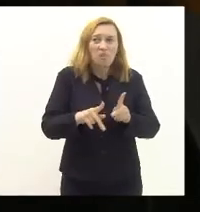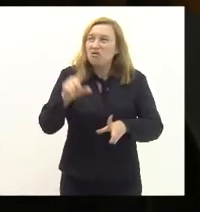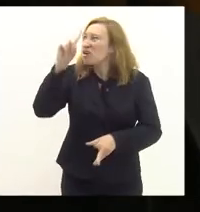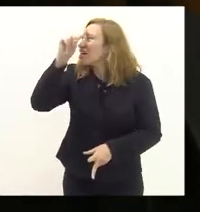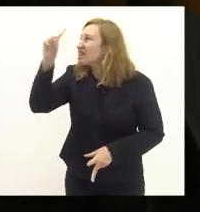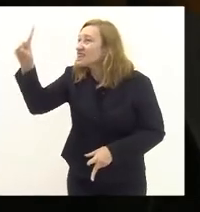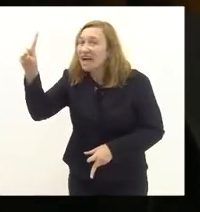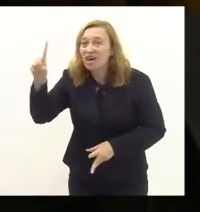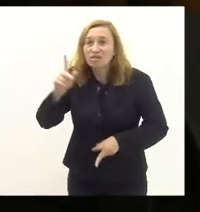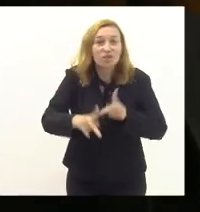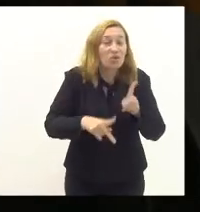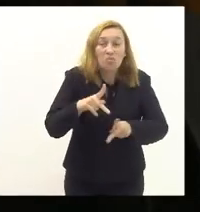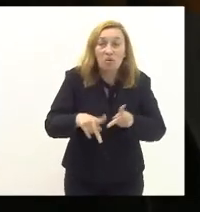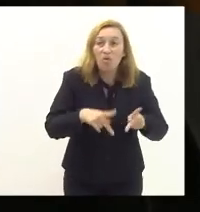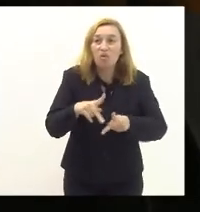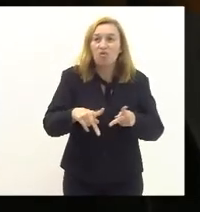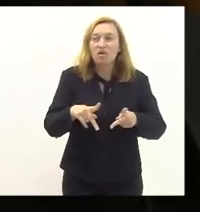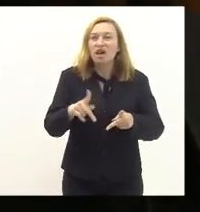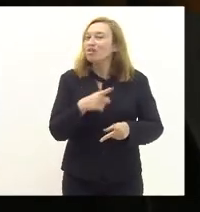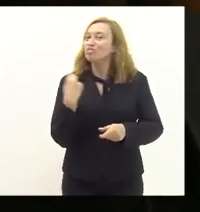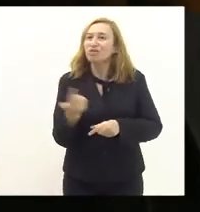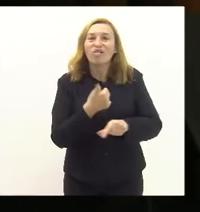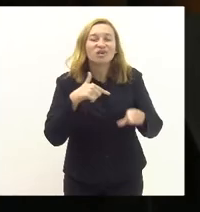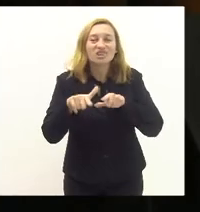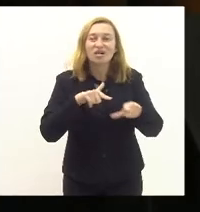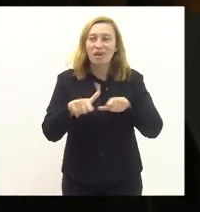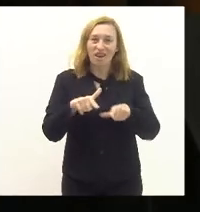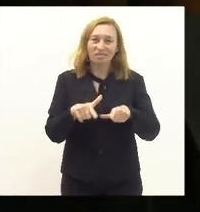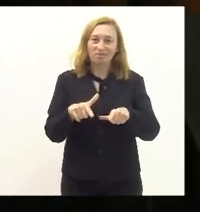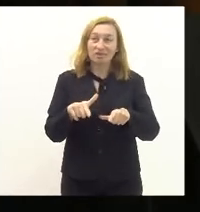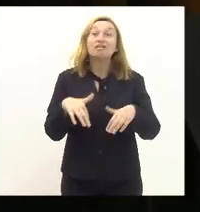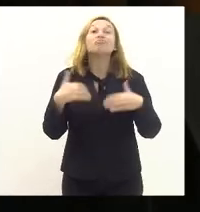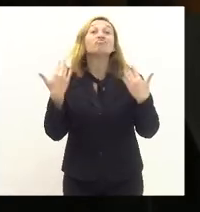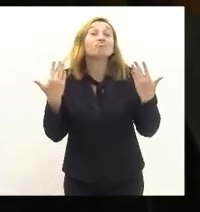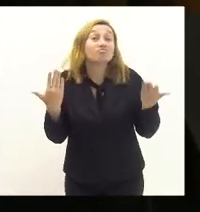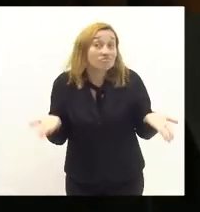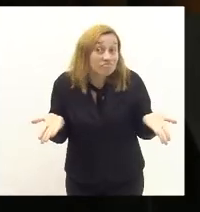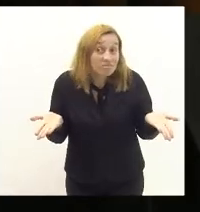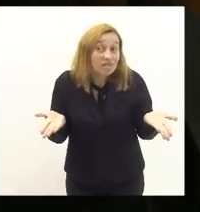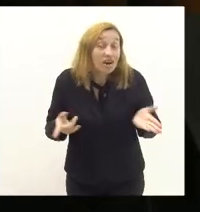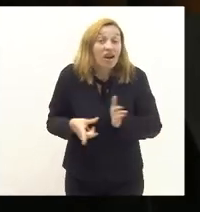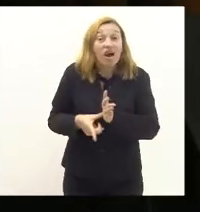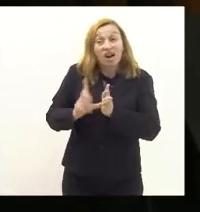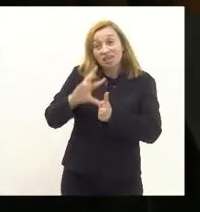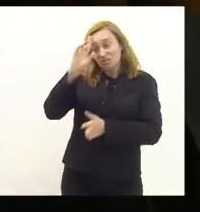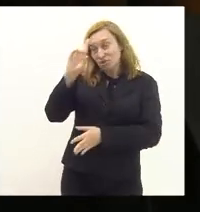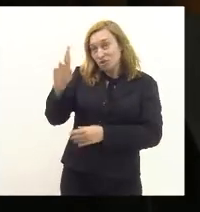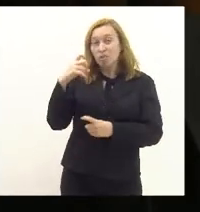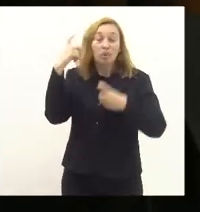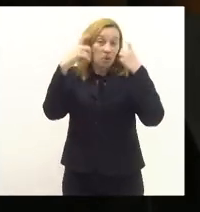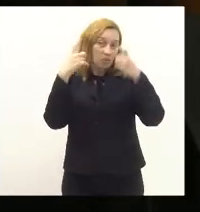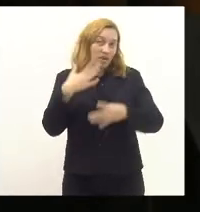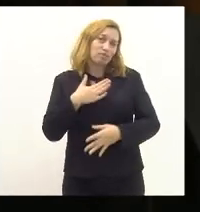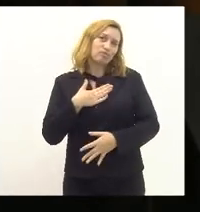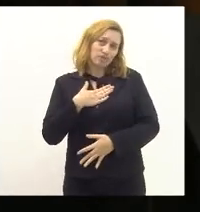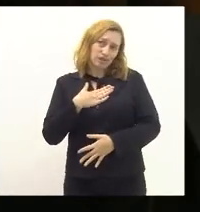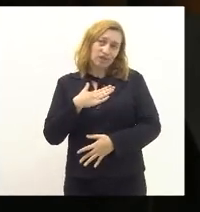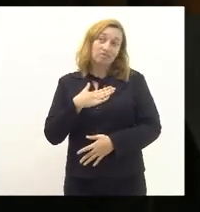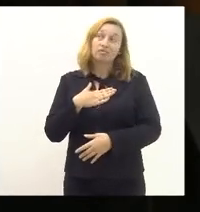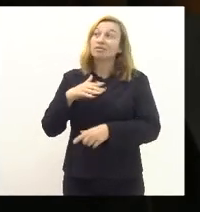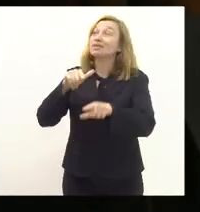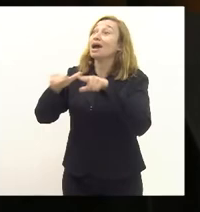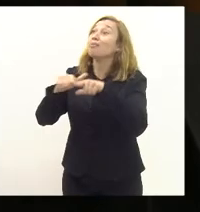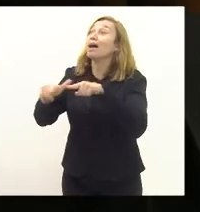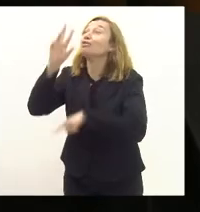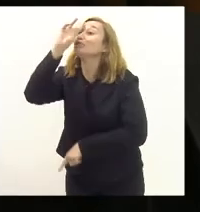Deus, é a população, é o nosso trabalho. Então, antes que o senhor esteja preocupado comigo,